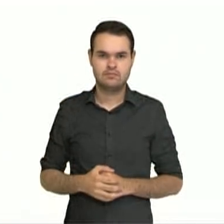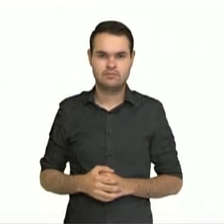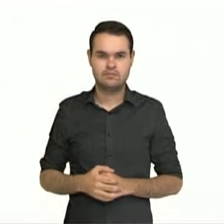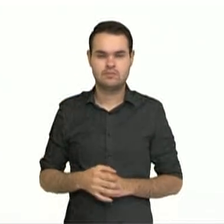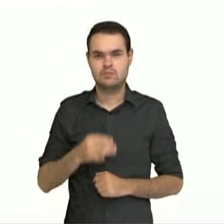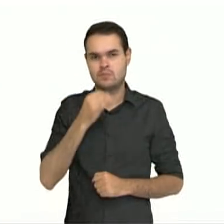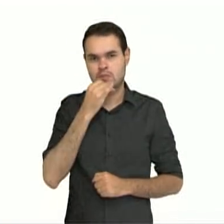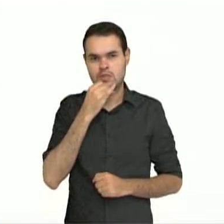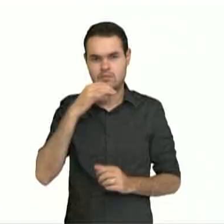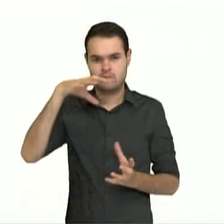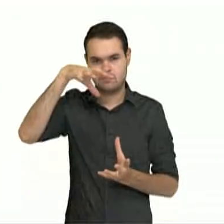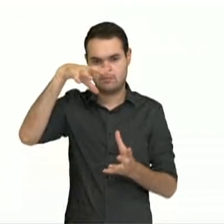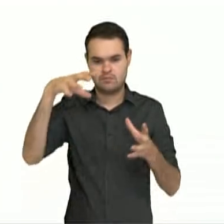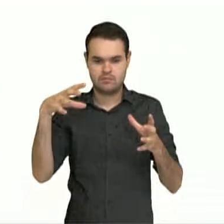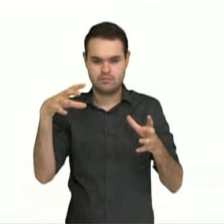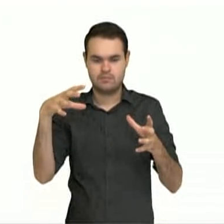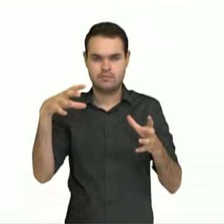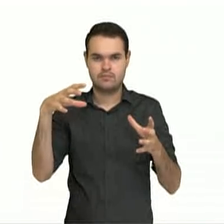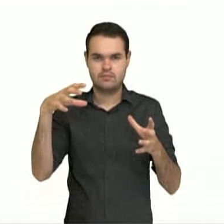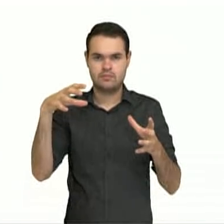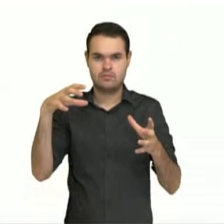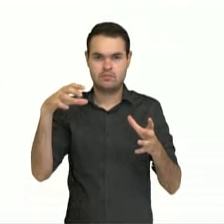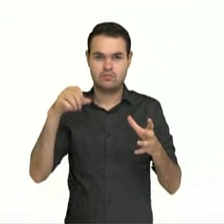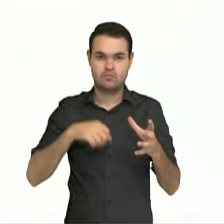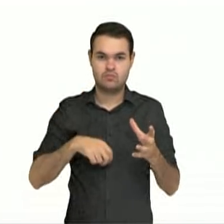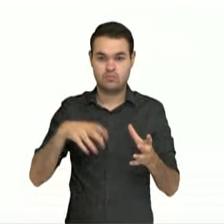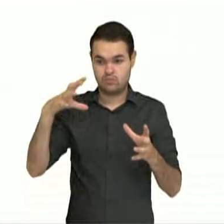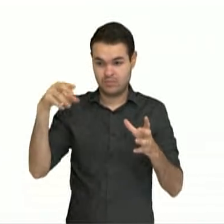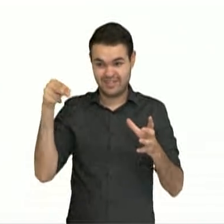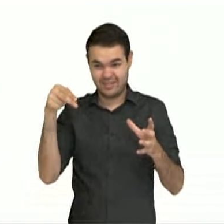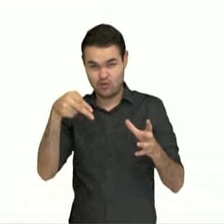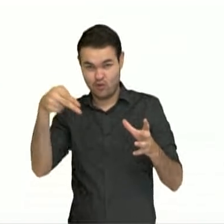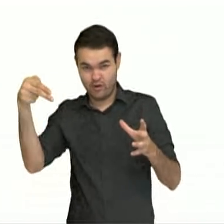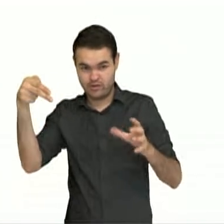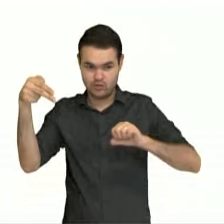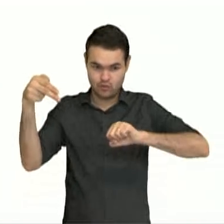quando é verão no hemisfério norte, por exemplo, vai ser inverno no hemisfério